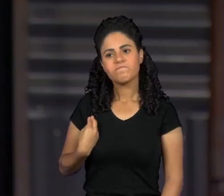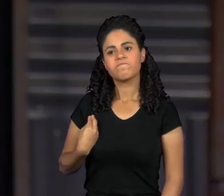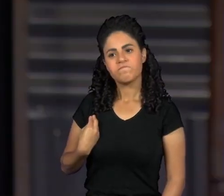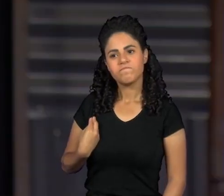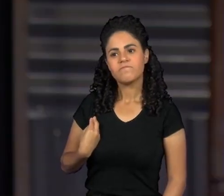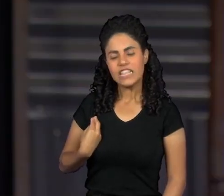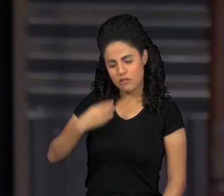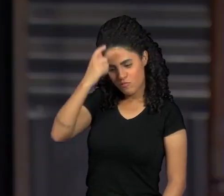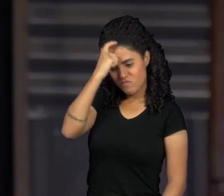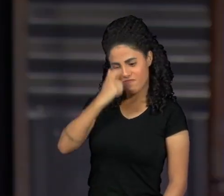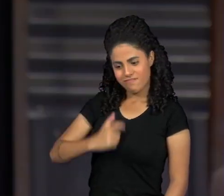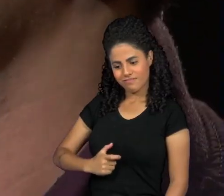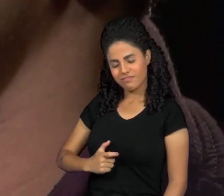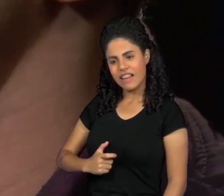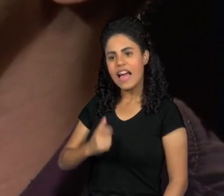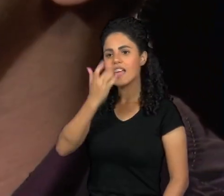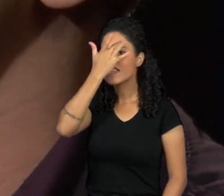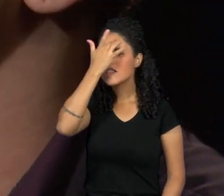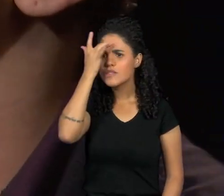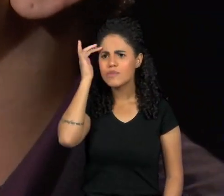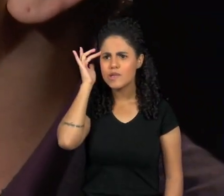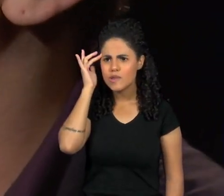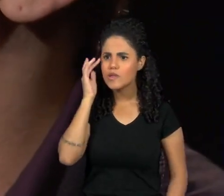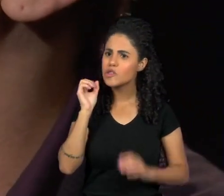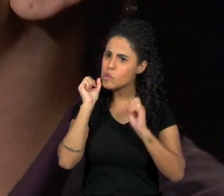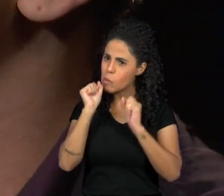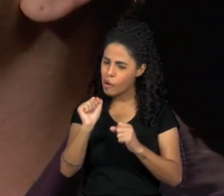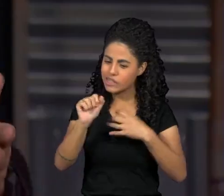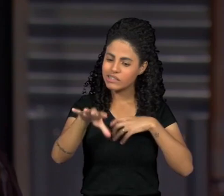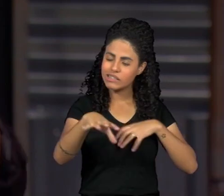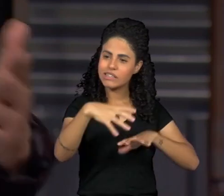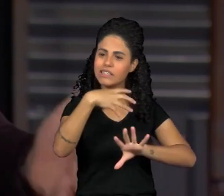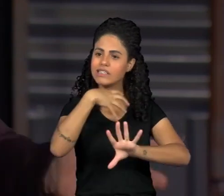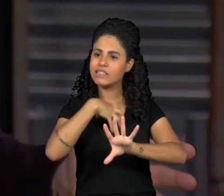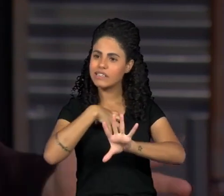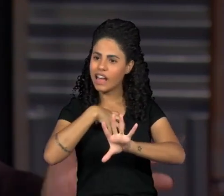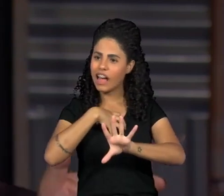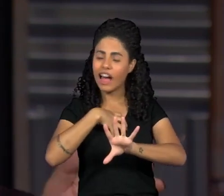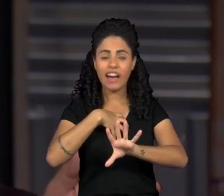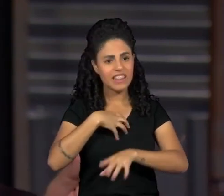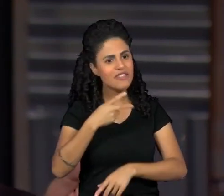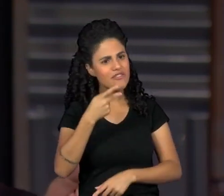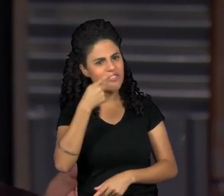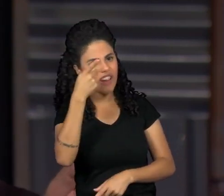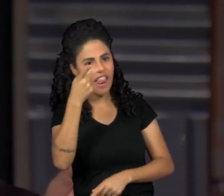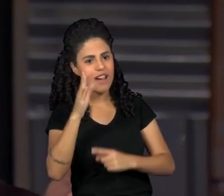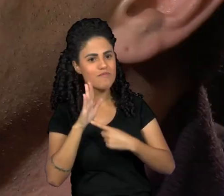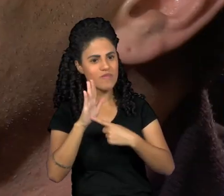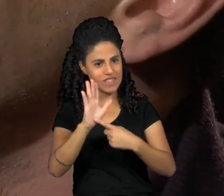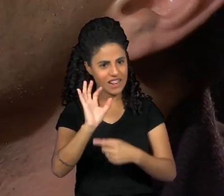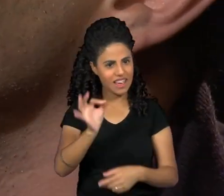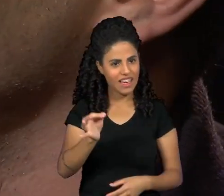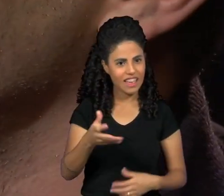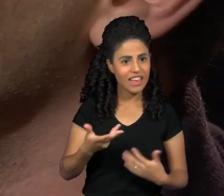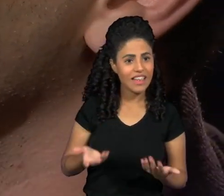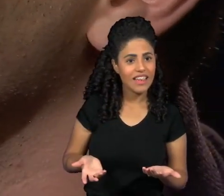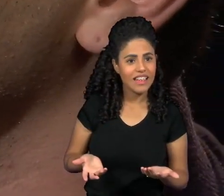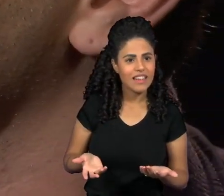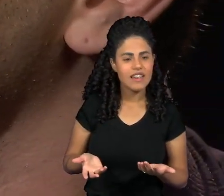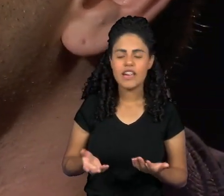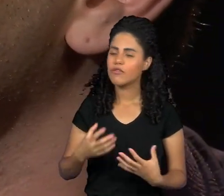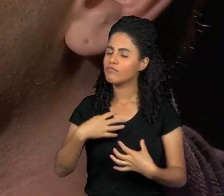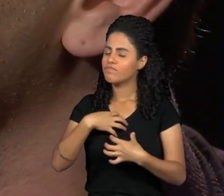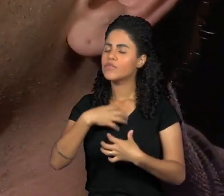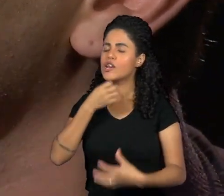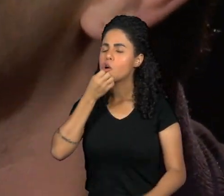Claro. Né? E as pessoas são capazes de transmitir De verbalizar, sentimentos. de falar, de né? verbalizar. Acho isso